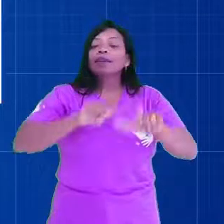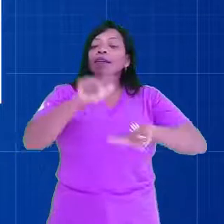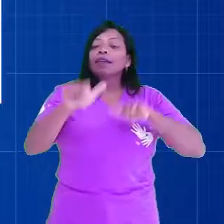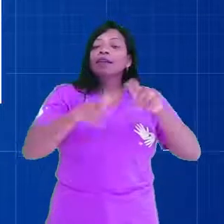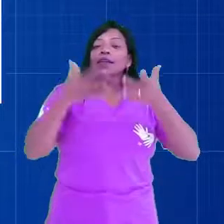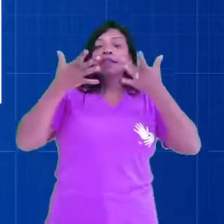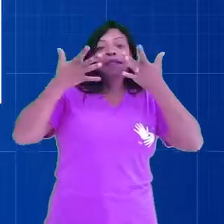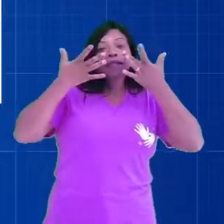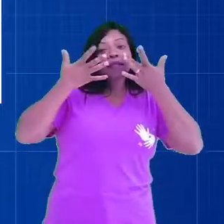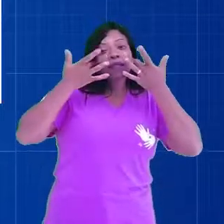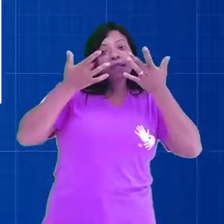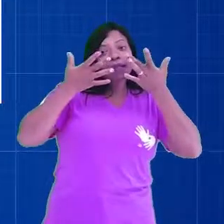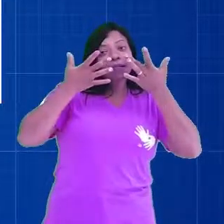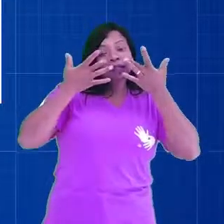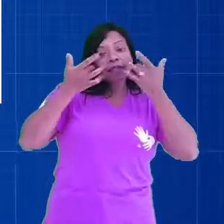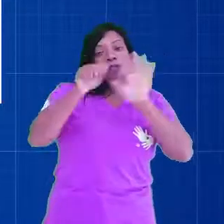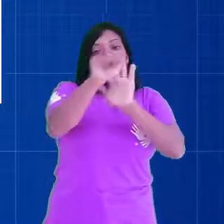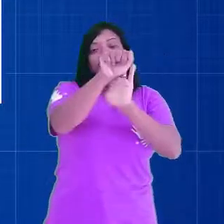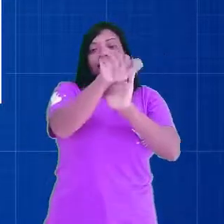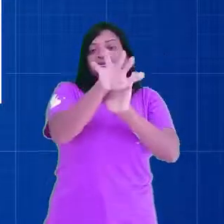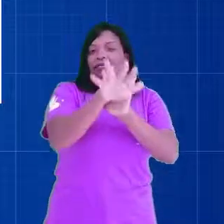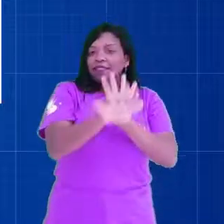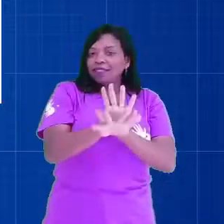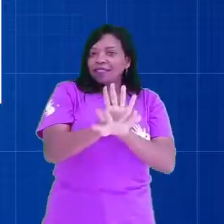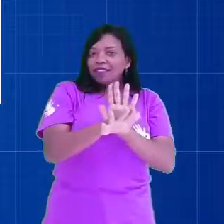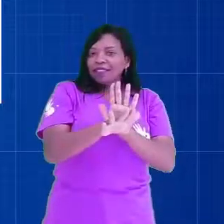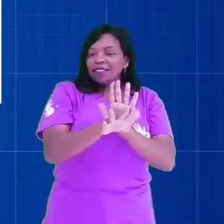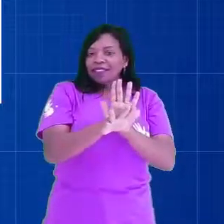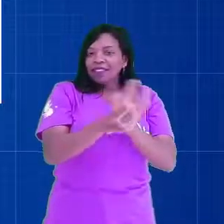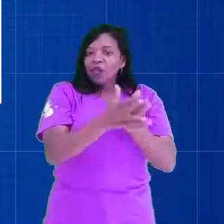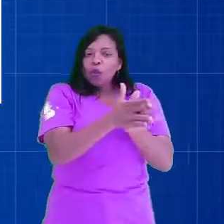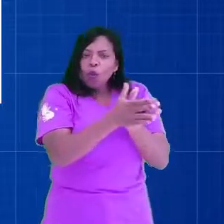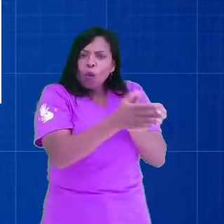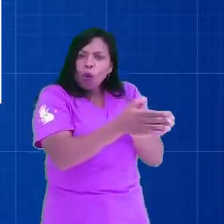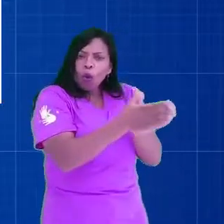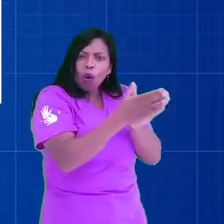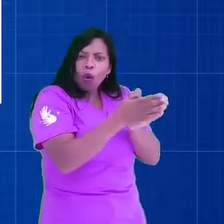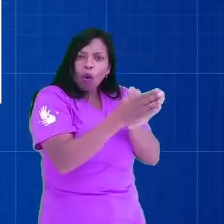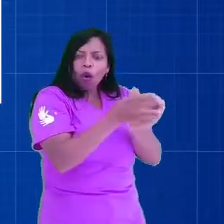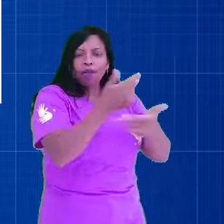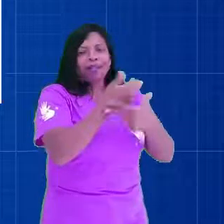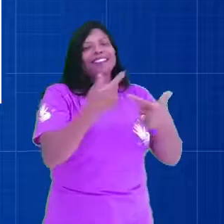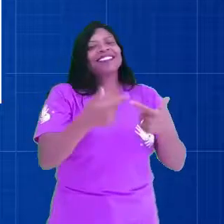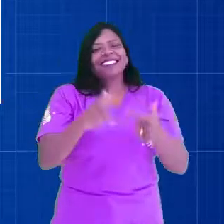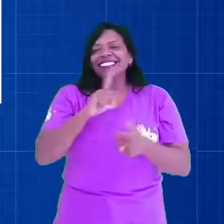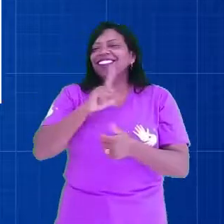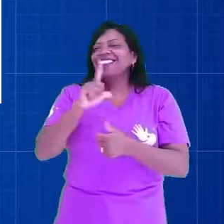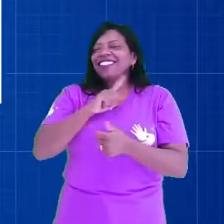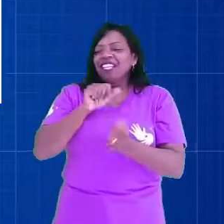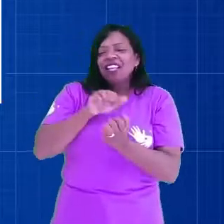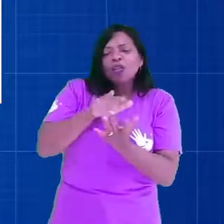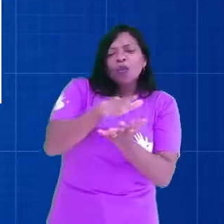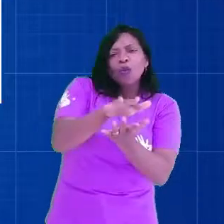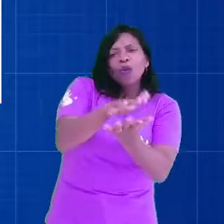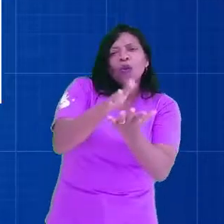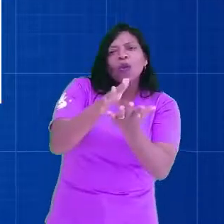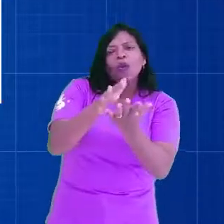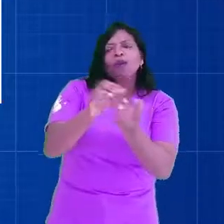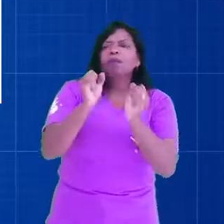teatro de sombras. Ah, então dá para a gente trabalhar o teatro de sombras construindo aquela caixa?